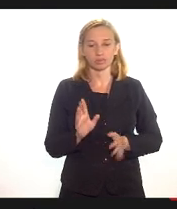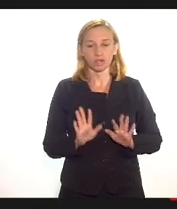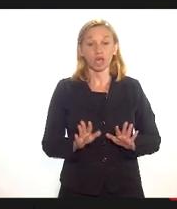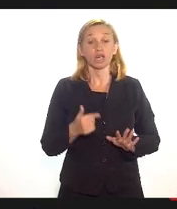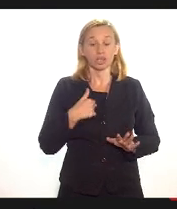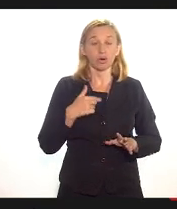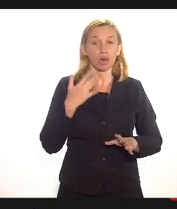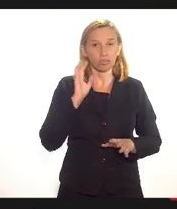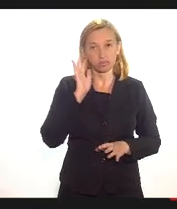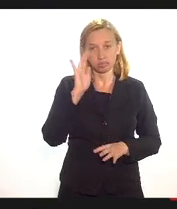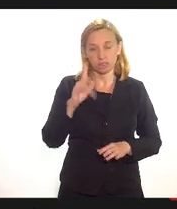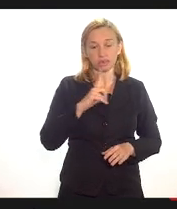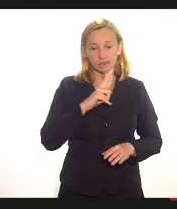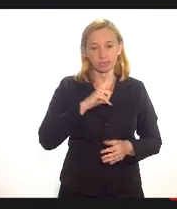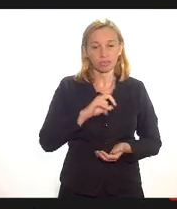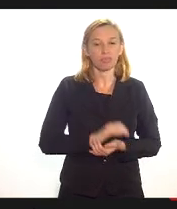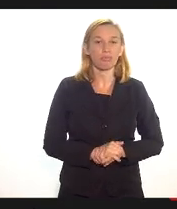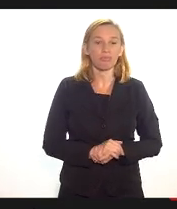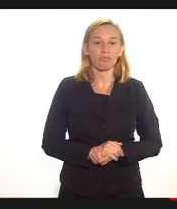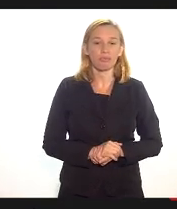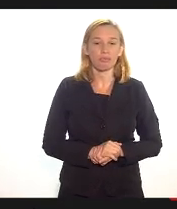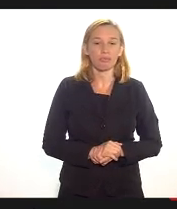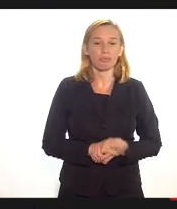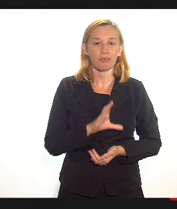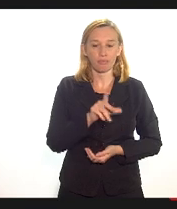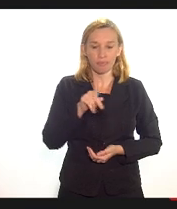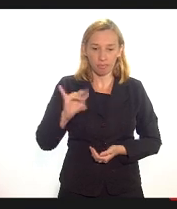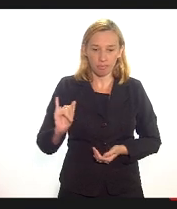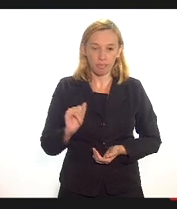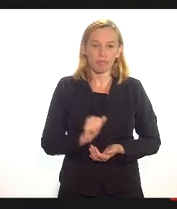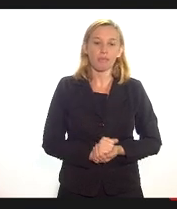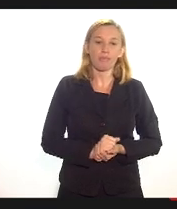muito esperançoso que essa CPI